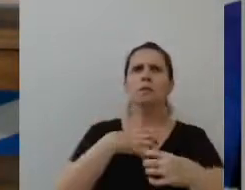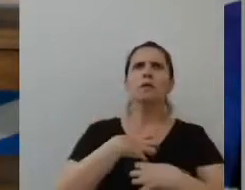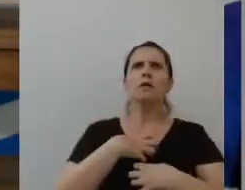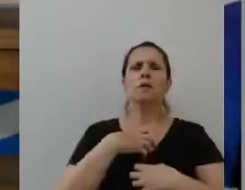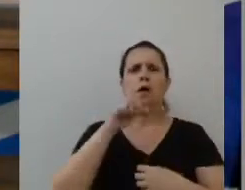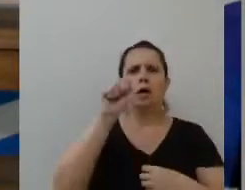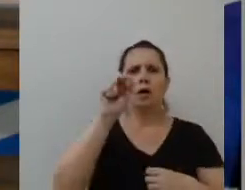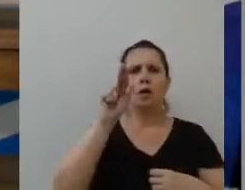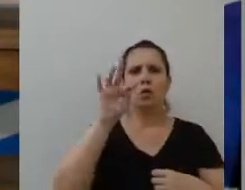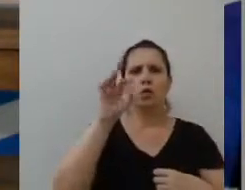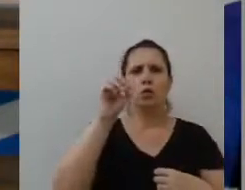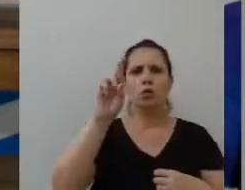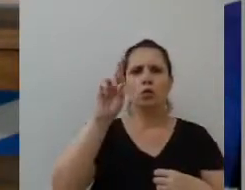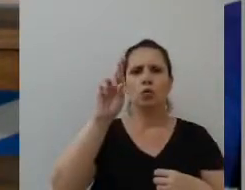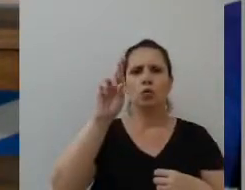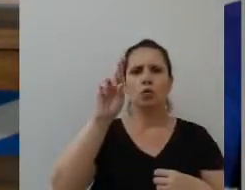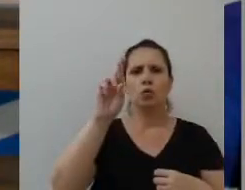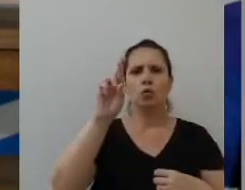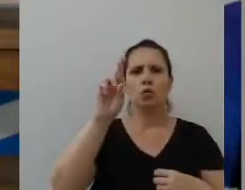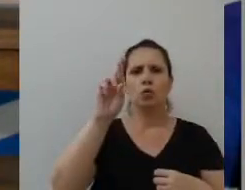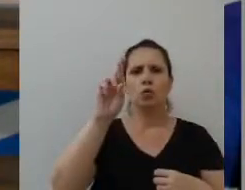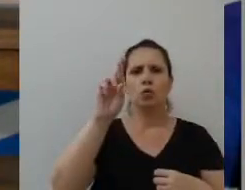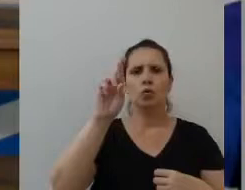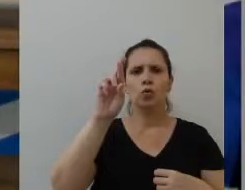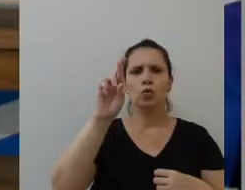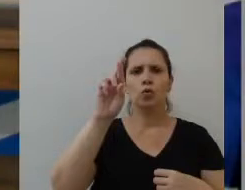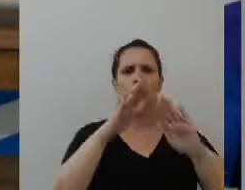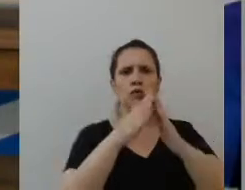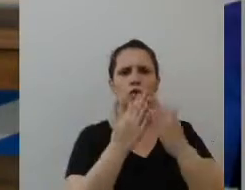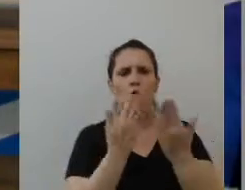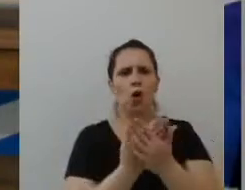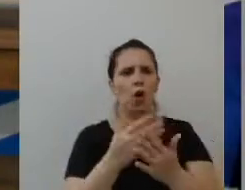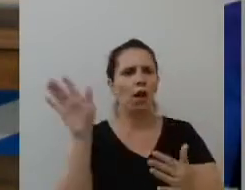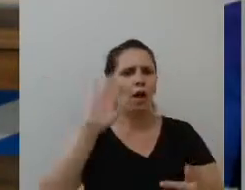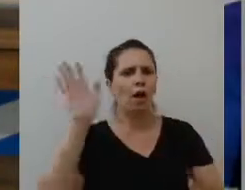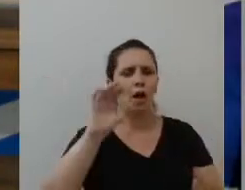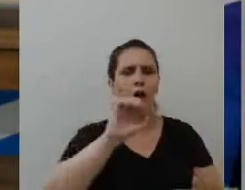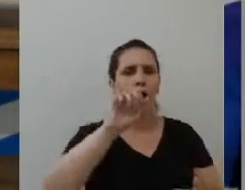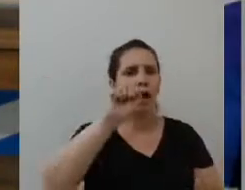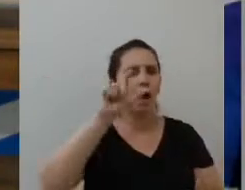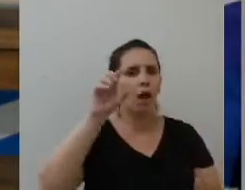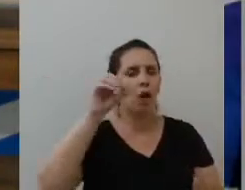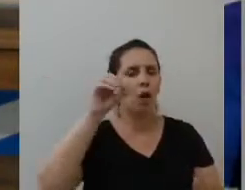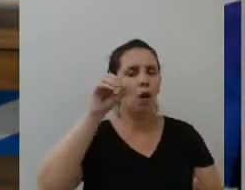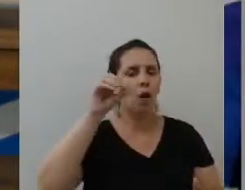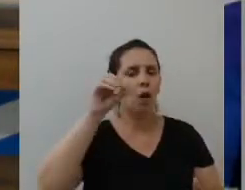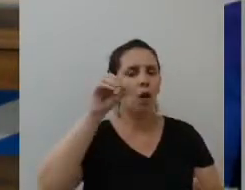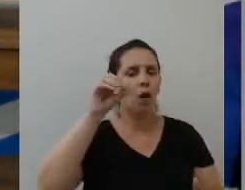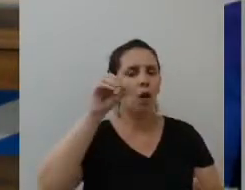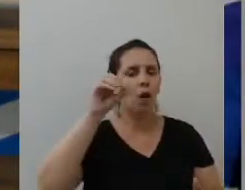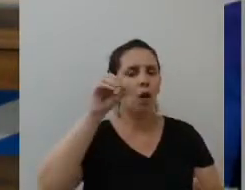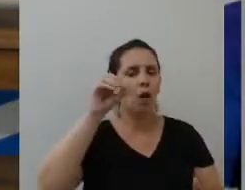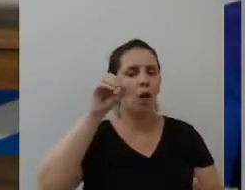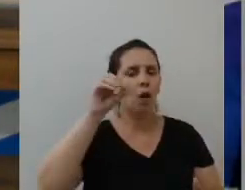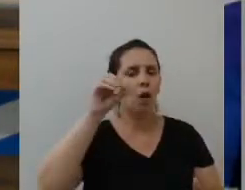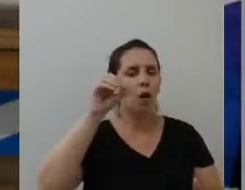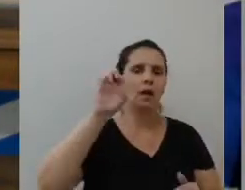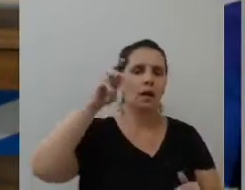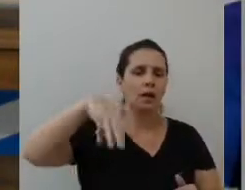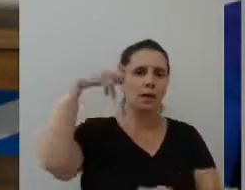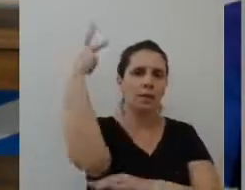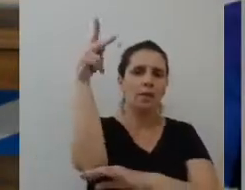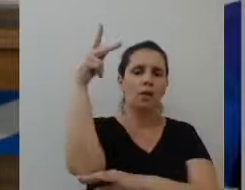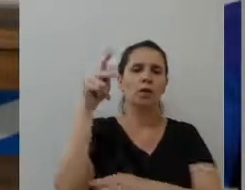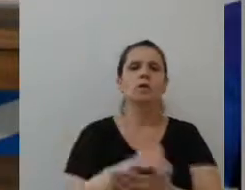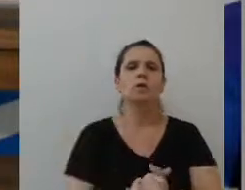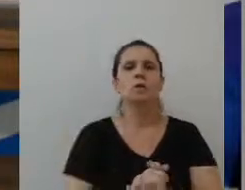pro Erempe de Paulista. Um alô pro Erempe de Paulista. Um cheiro carinhoso para todo mundo aí. Ô,